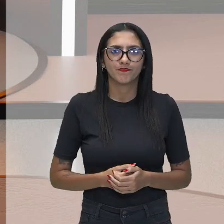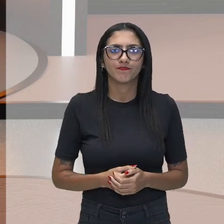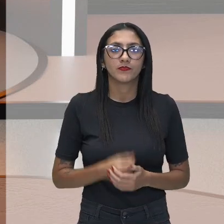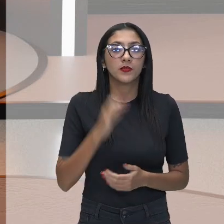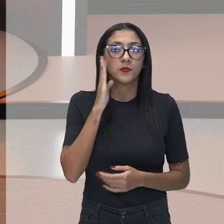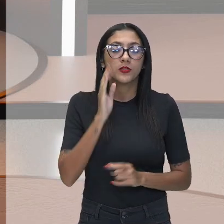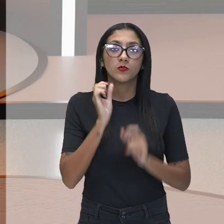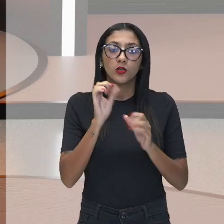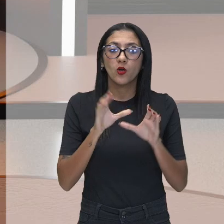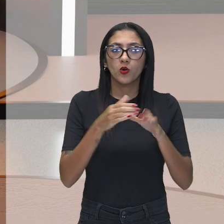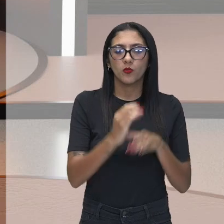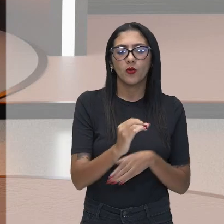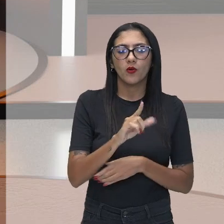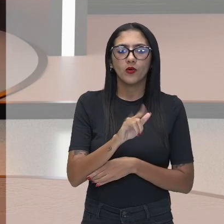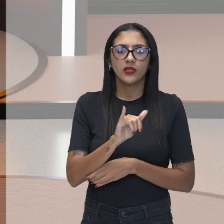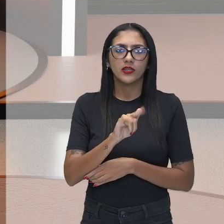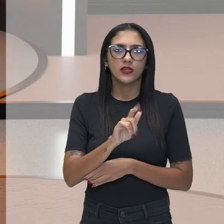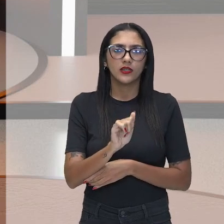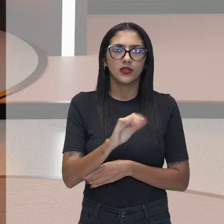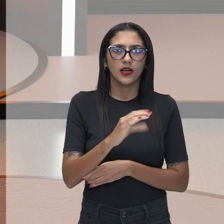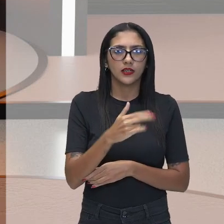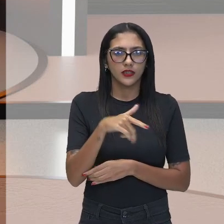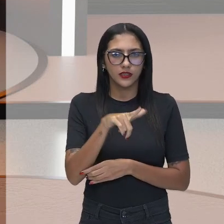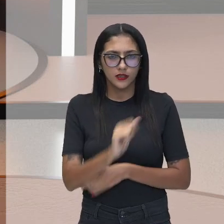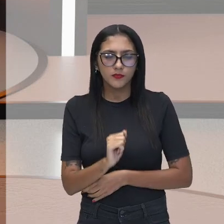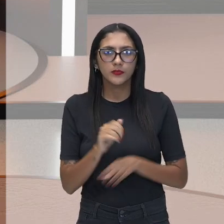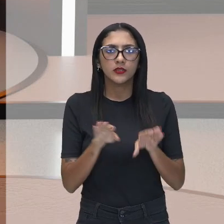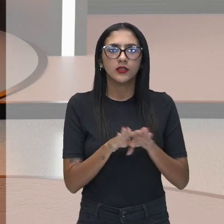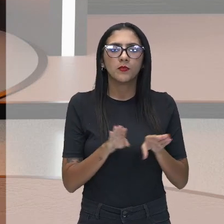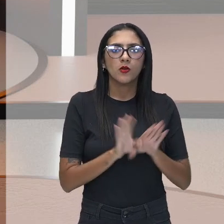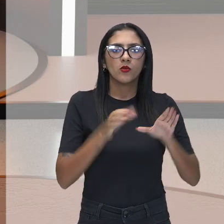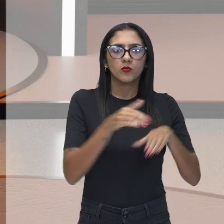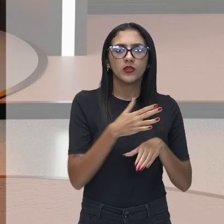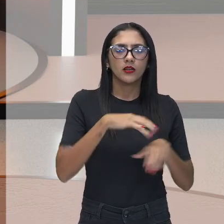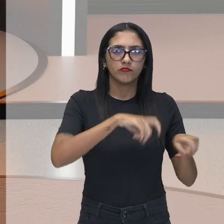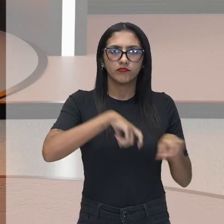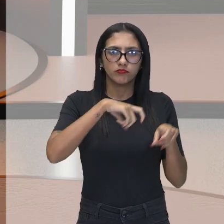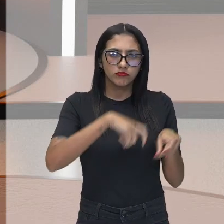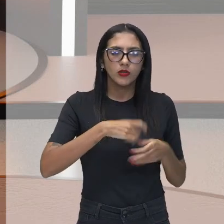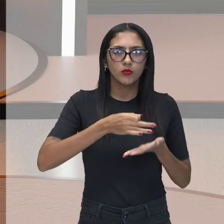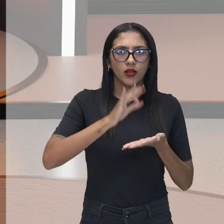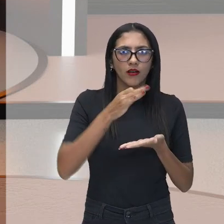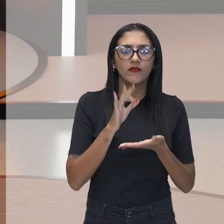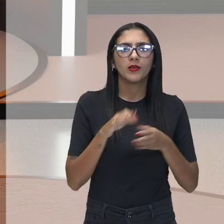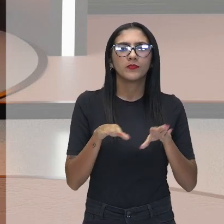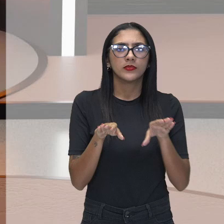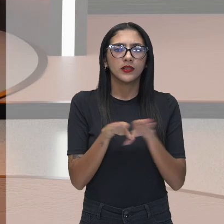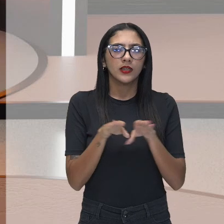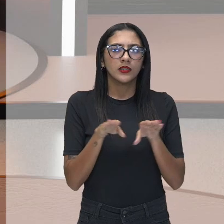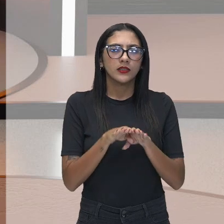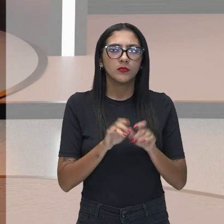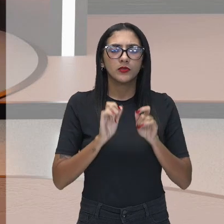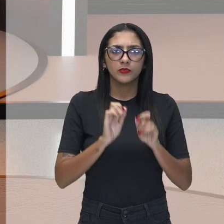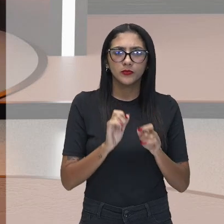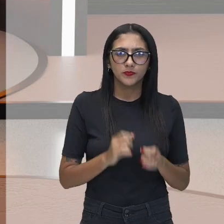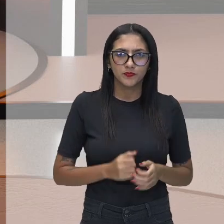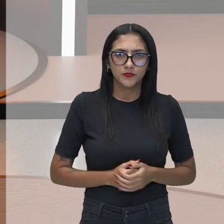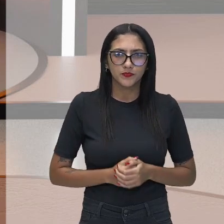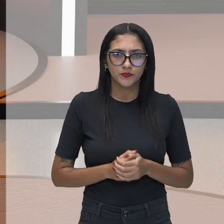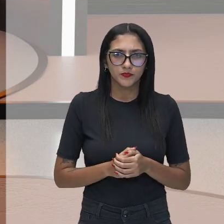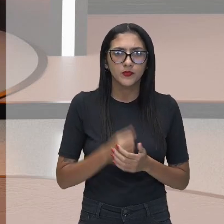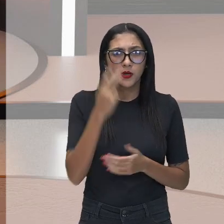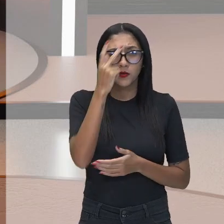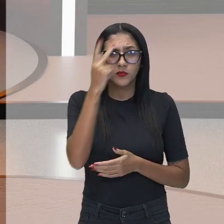oligarquias, tá? Setor cafeicultor, o corpo militar. Quem é isso?